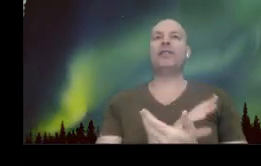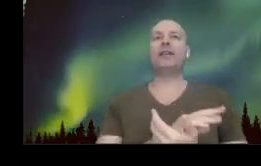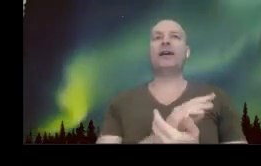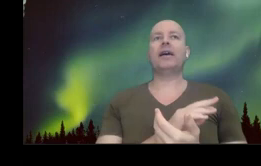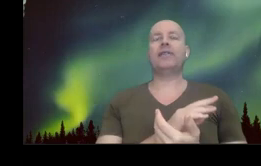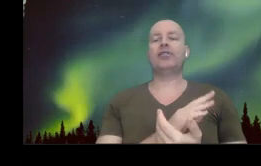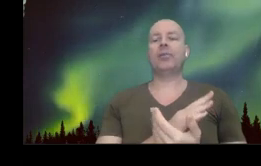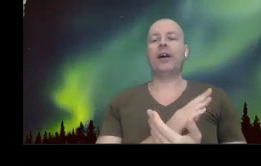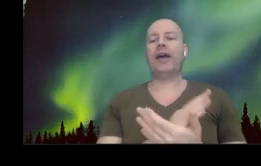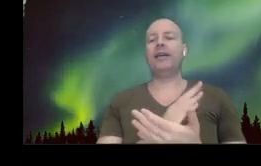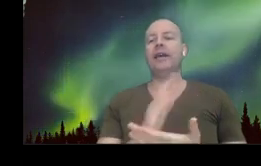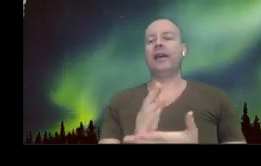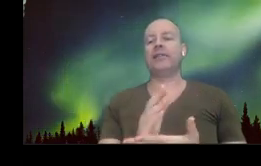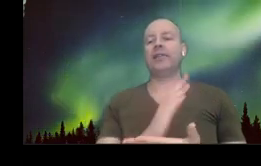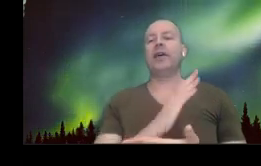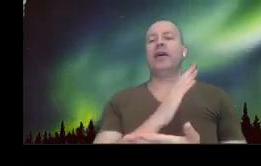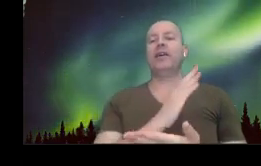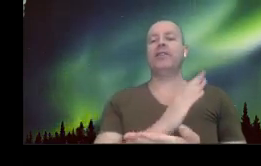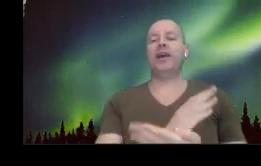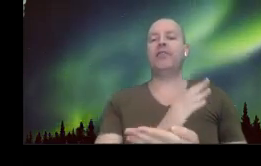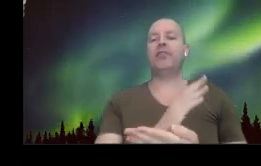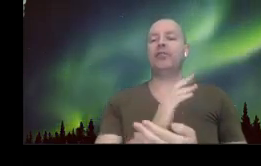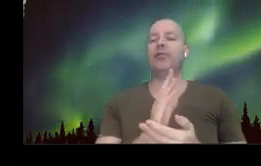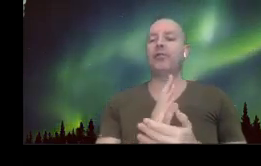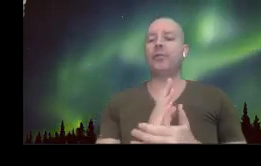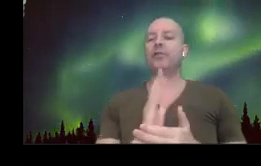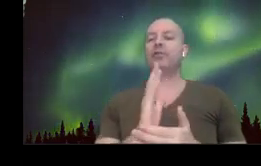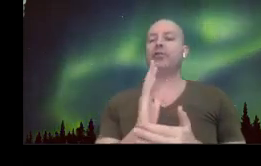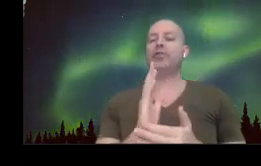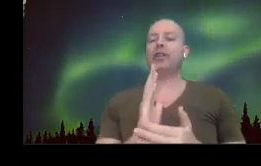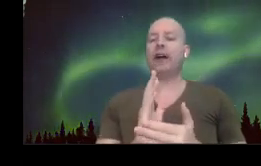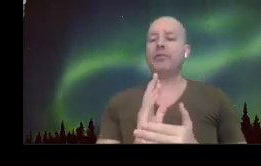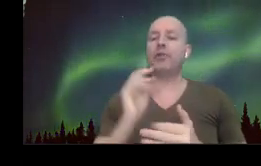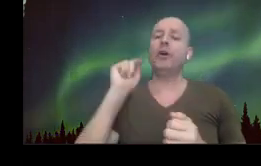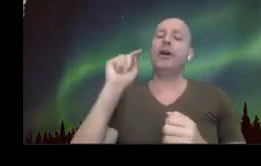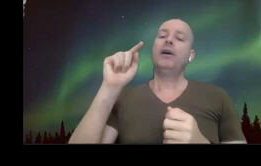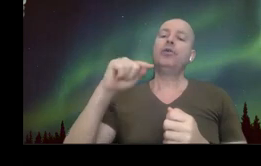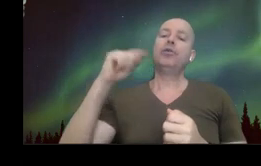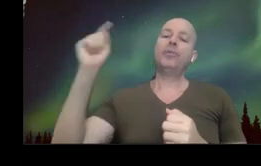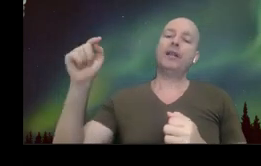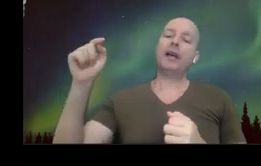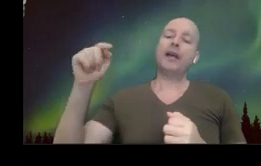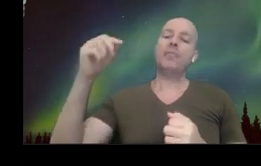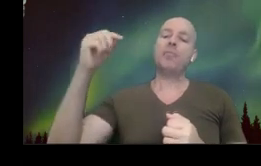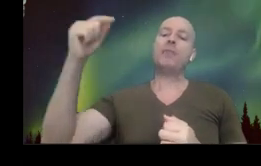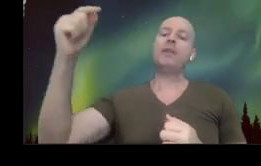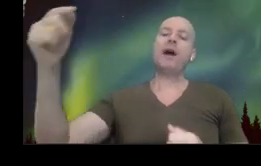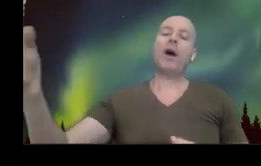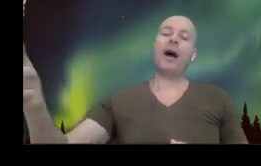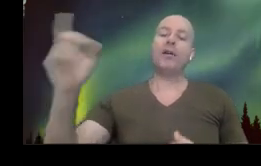a classe dela se chama RDS, Reserva de Desenvolvimento Sustentável, e o nome dela